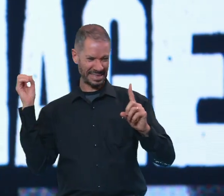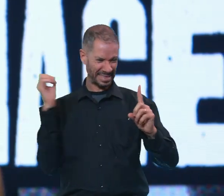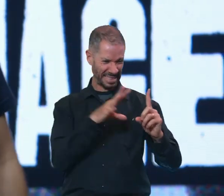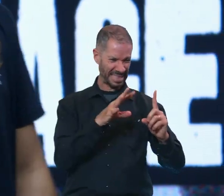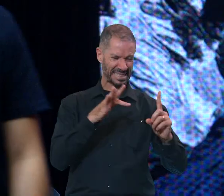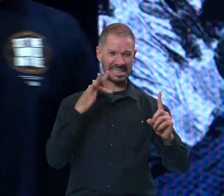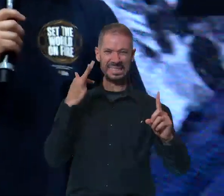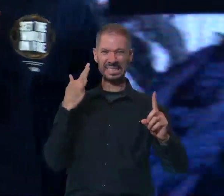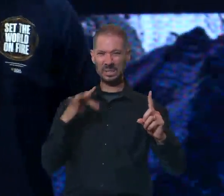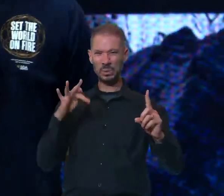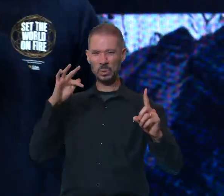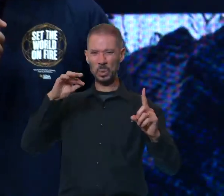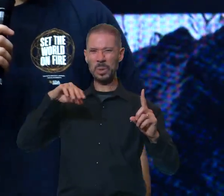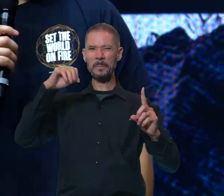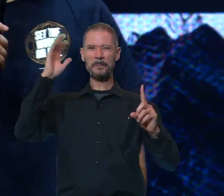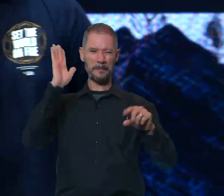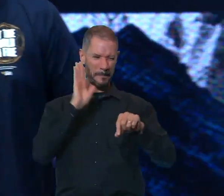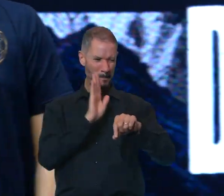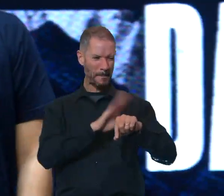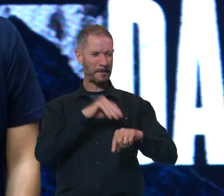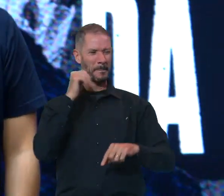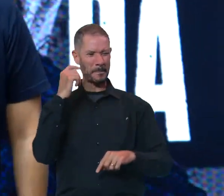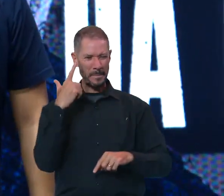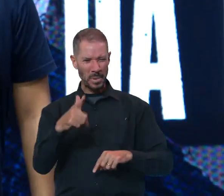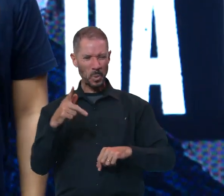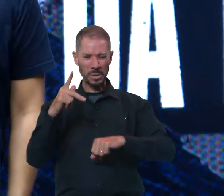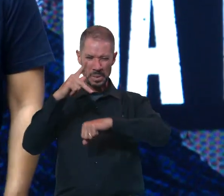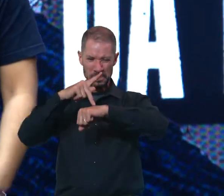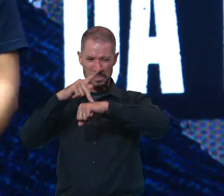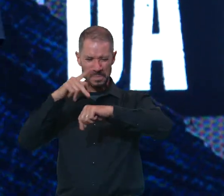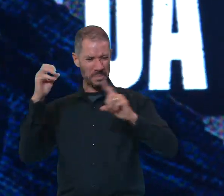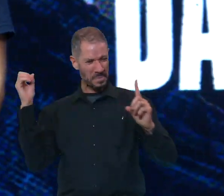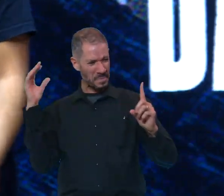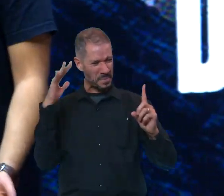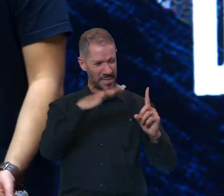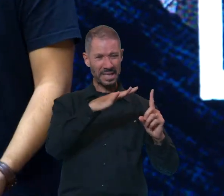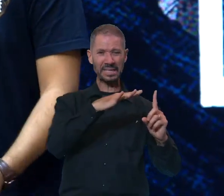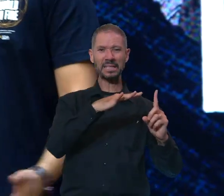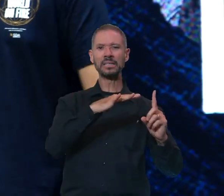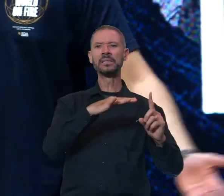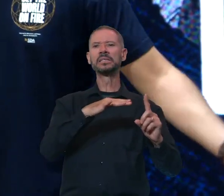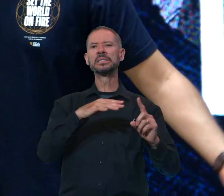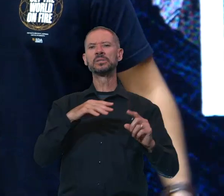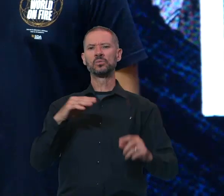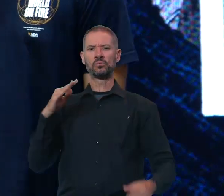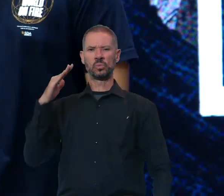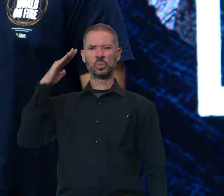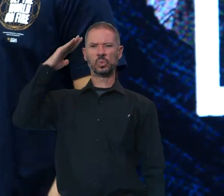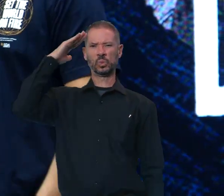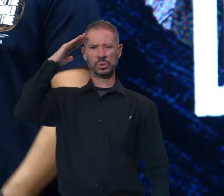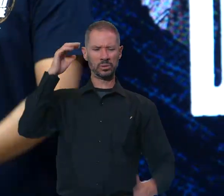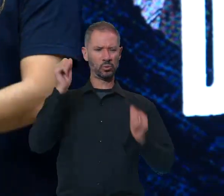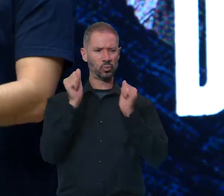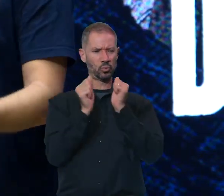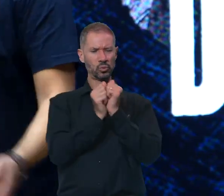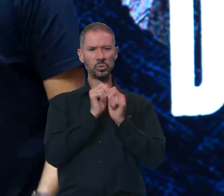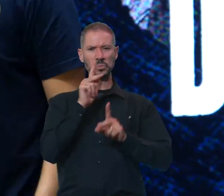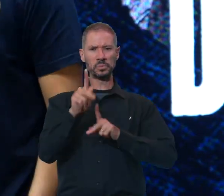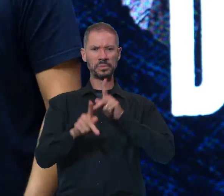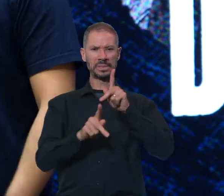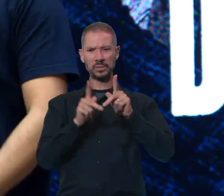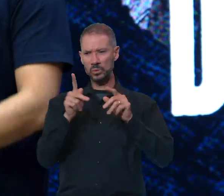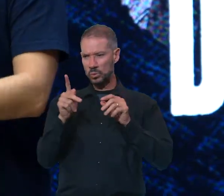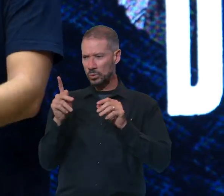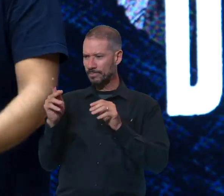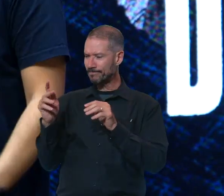E algumas delas doem mais do que outras. E não estava dando pedrada sozinho, estava com soldados junto, com pessoas que eram próximas a